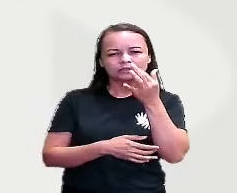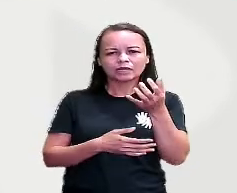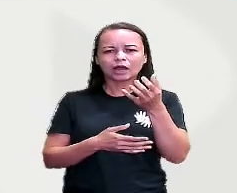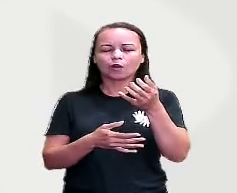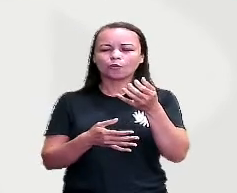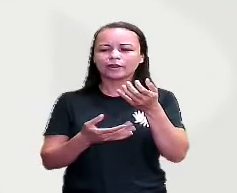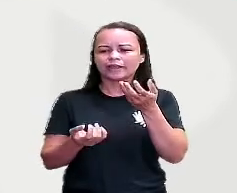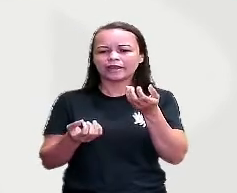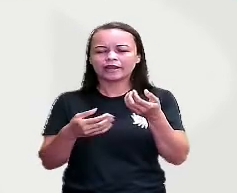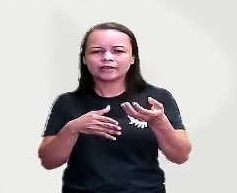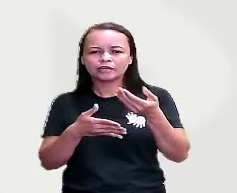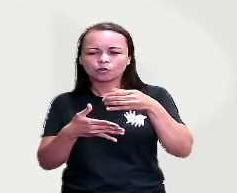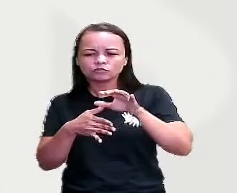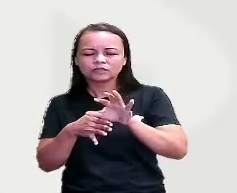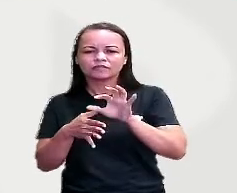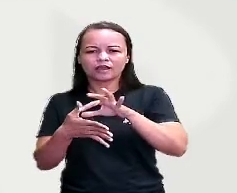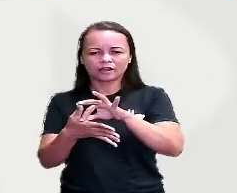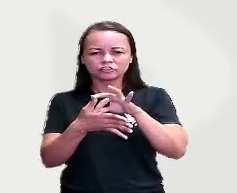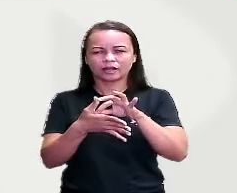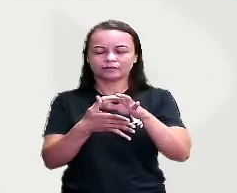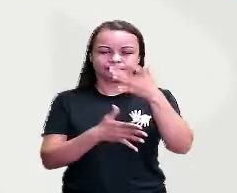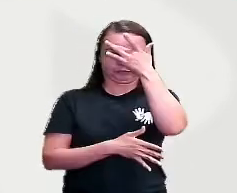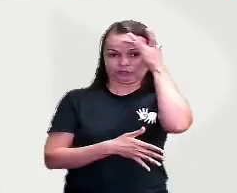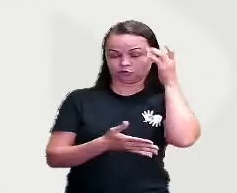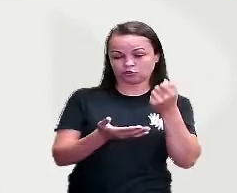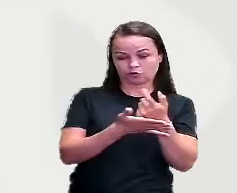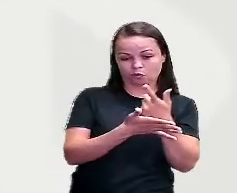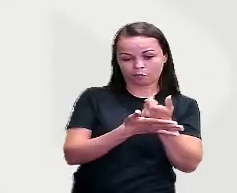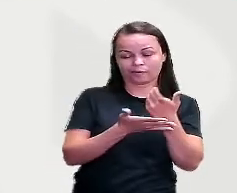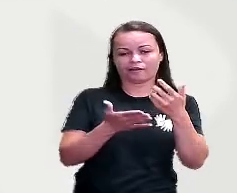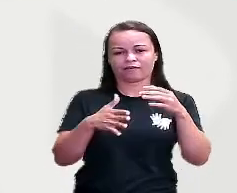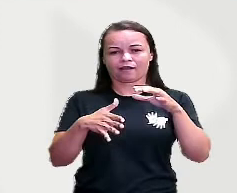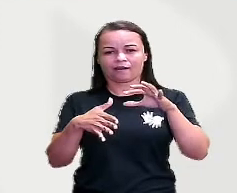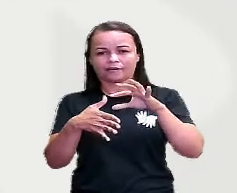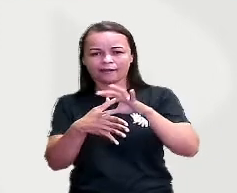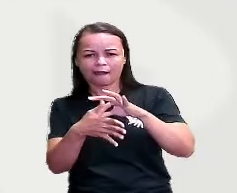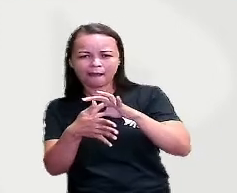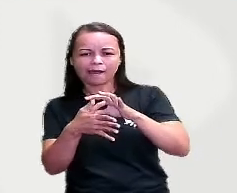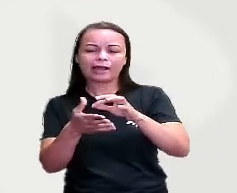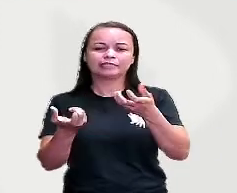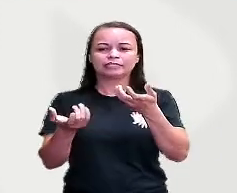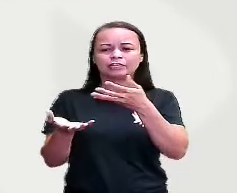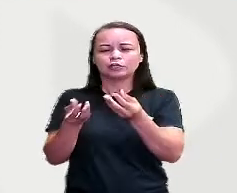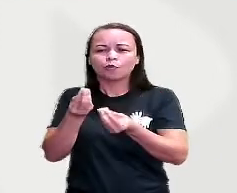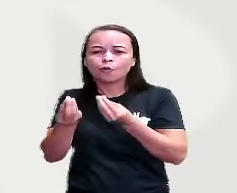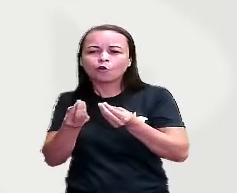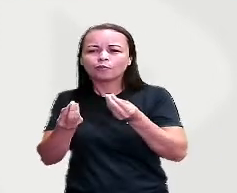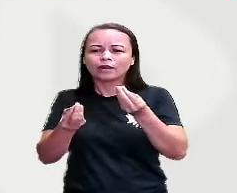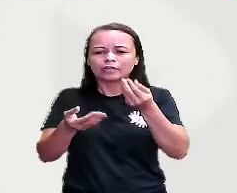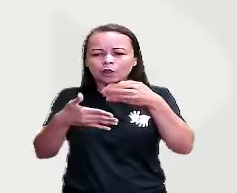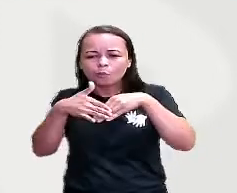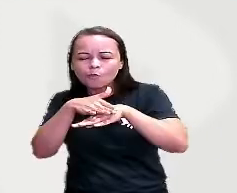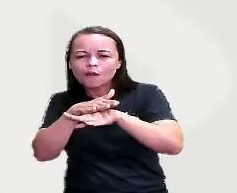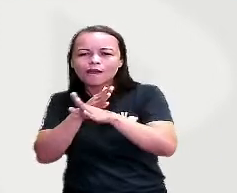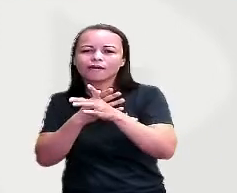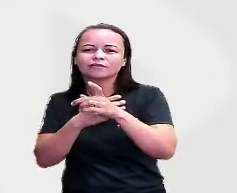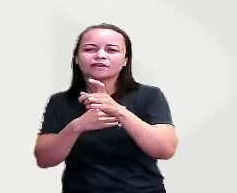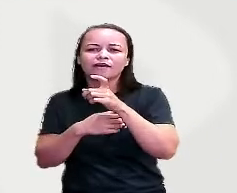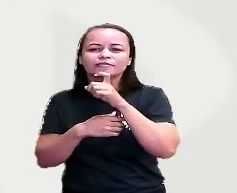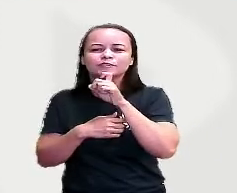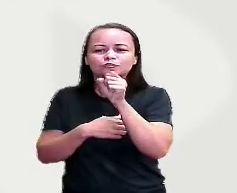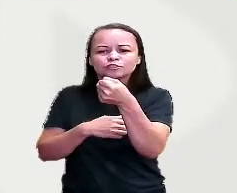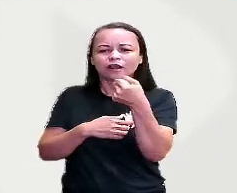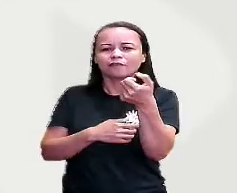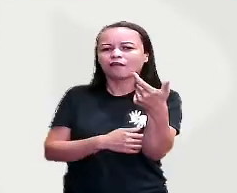pessoas assim em casa, certo? A pessoa comprava carne, levava para casa e como é que ela ia fazer que aquela carne durar se não tinha geladeira?